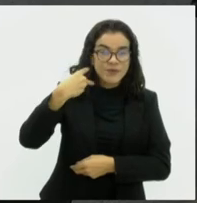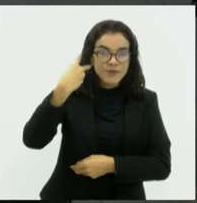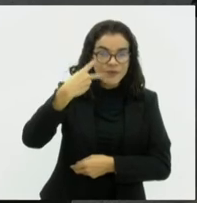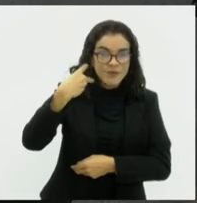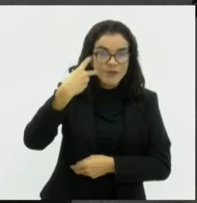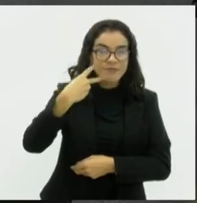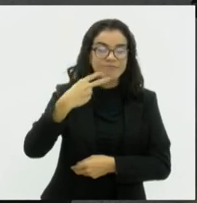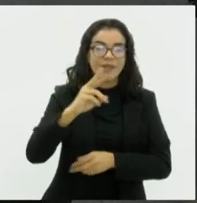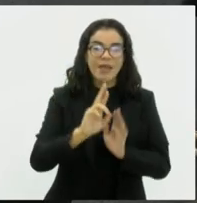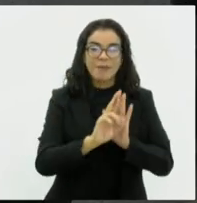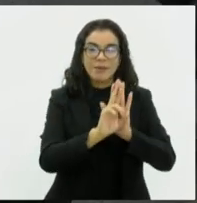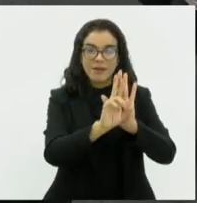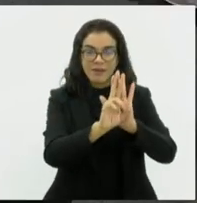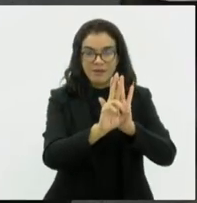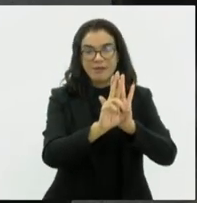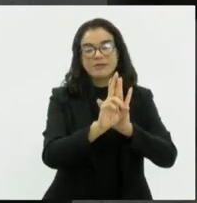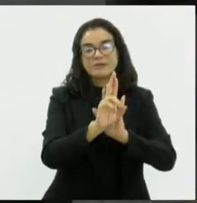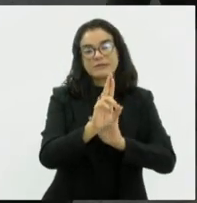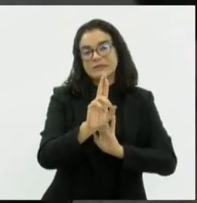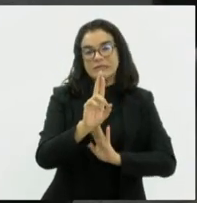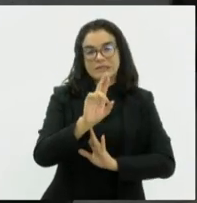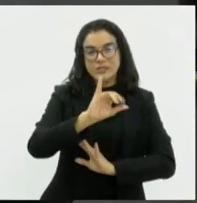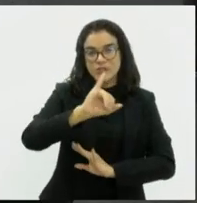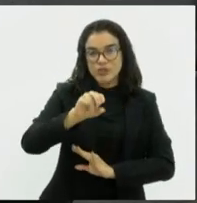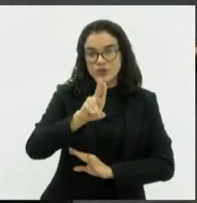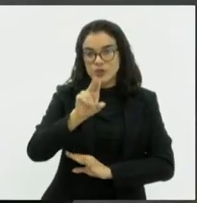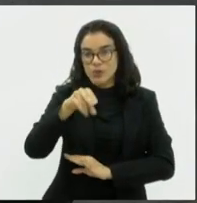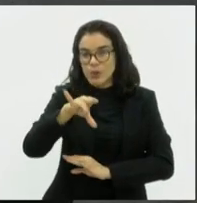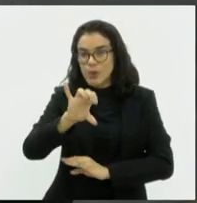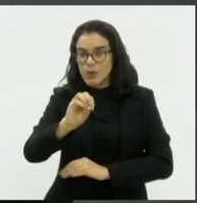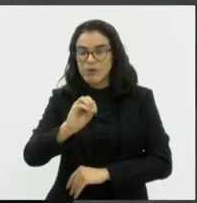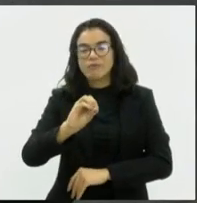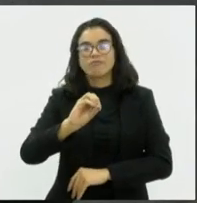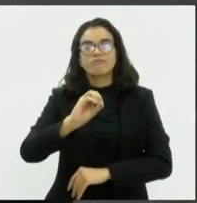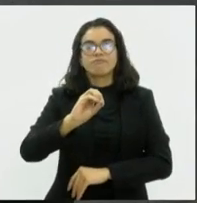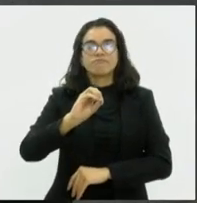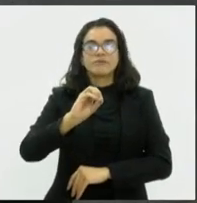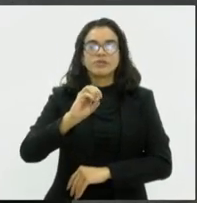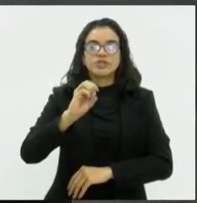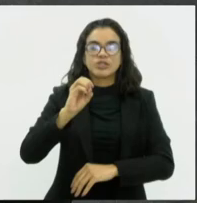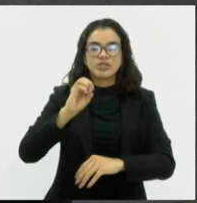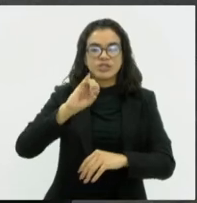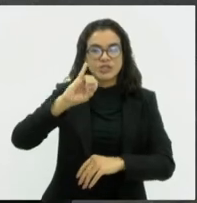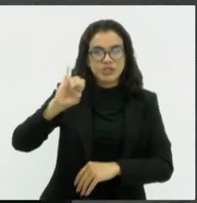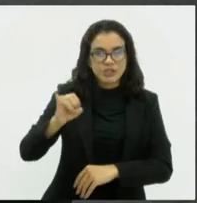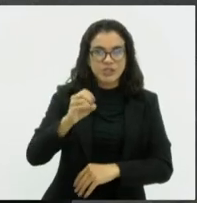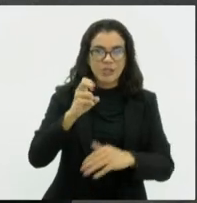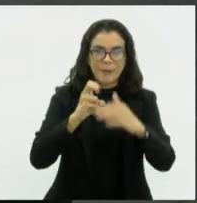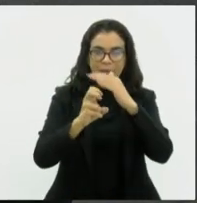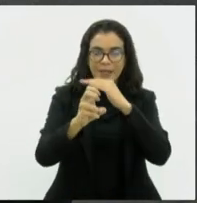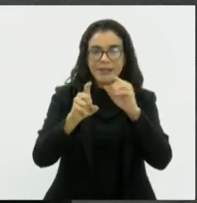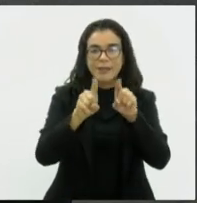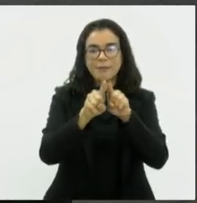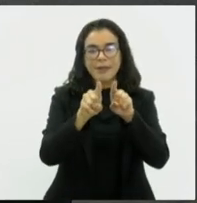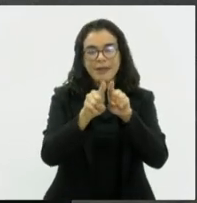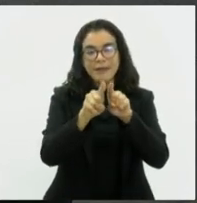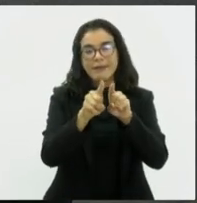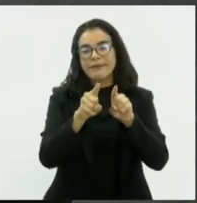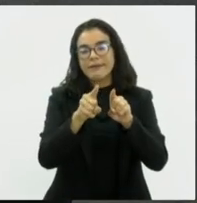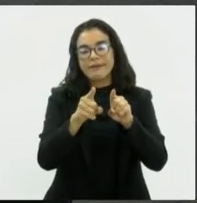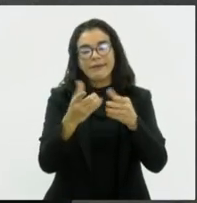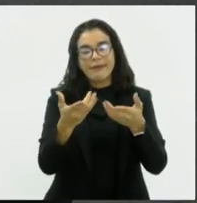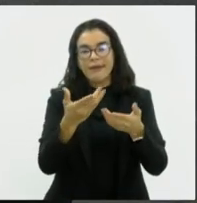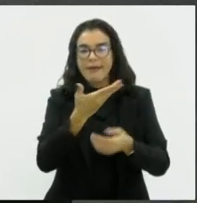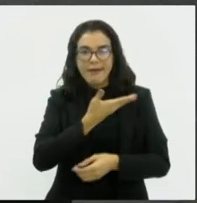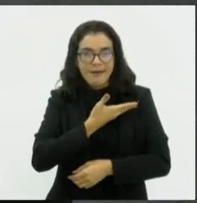na figura do Valdir Brazão e do nosso vereador Júnior Martins aqui de Japeri, representando todos também. Citar os